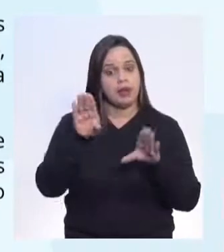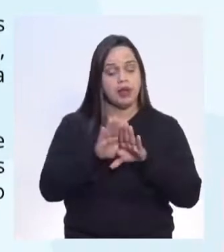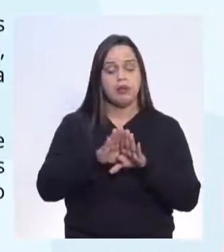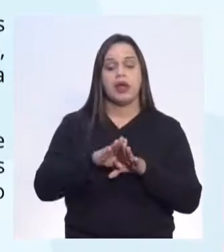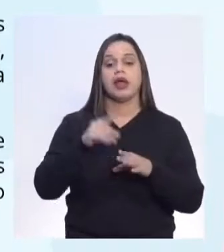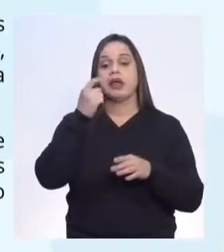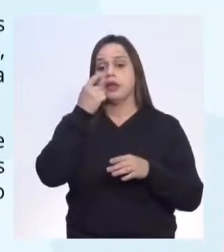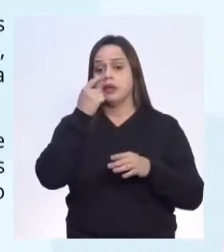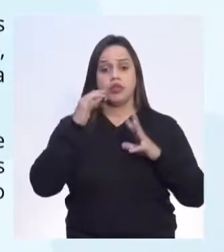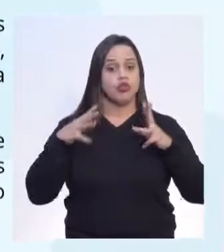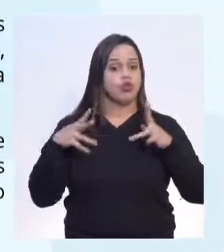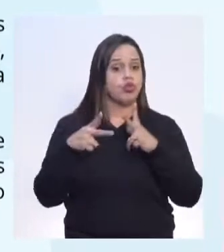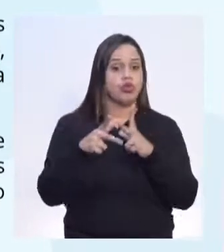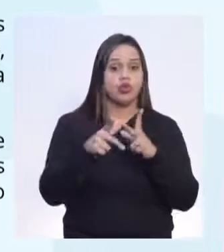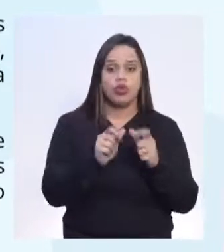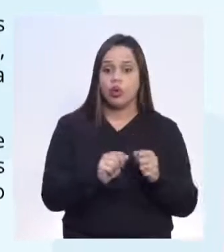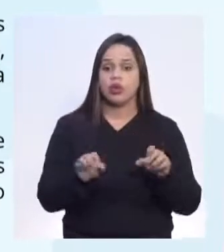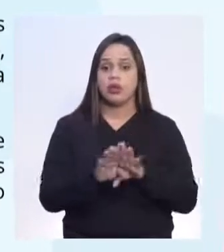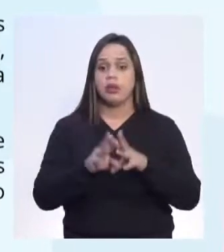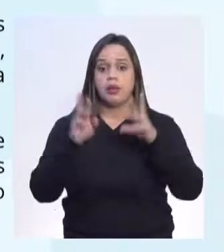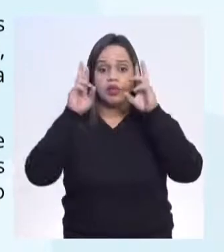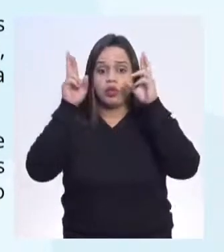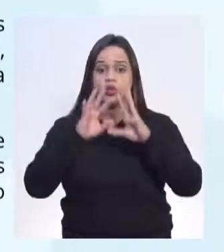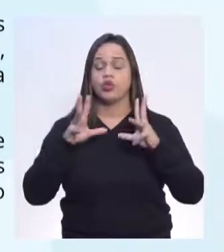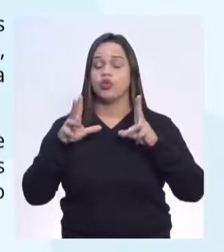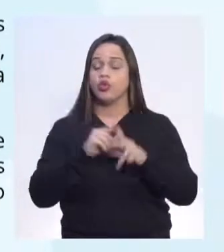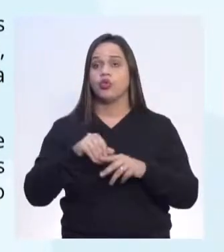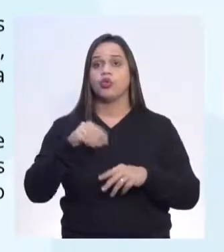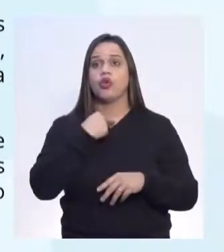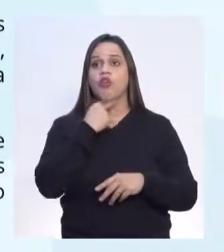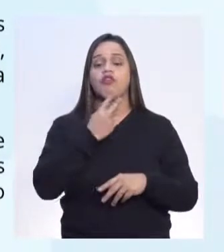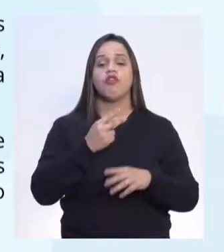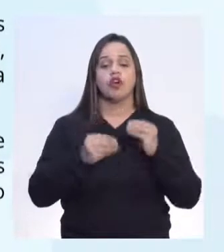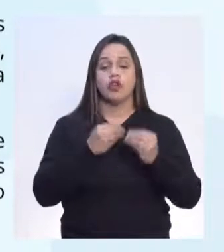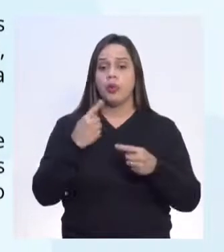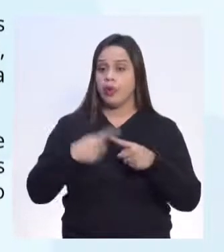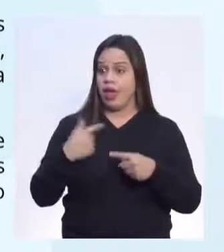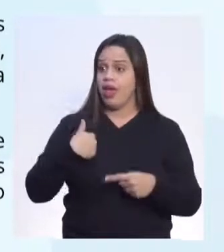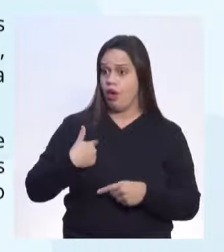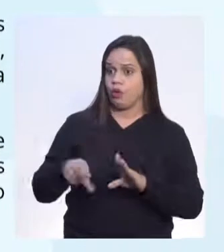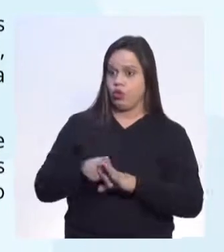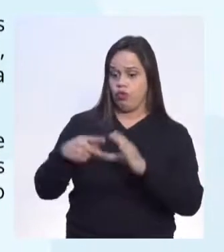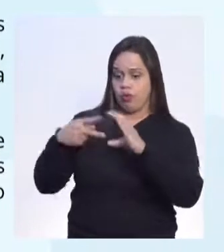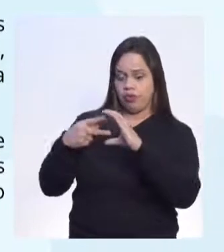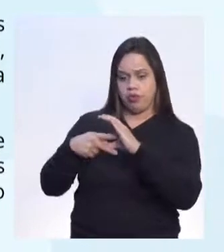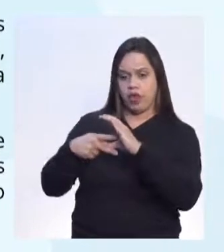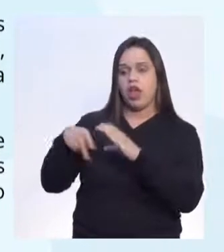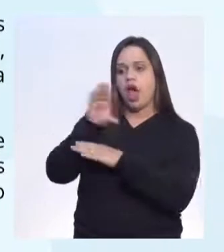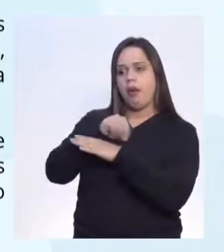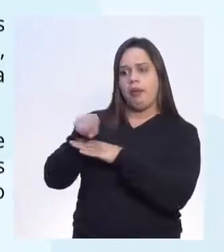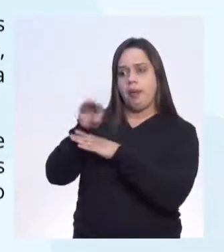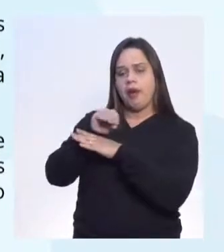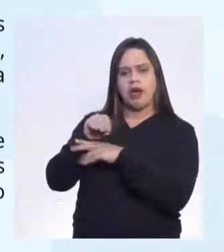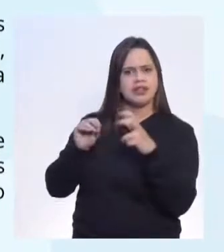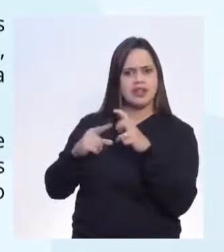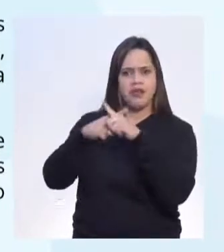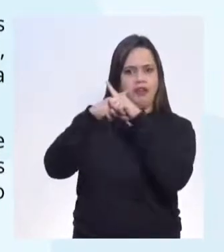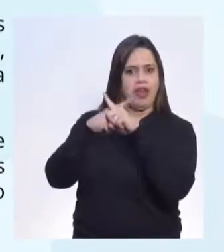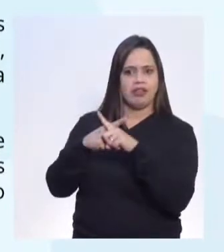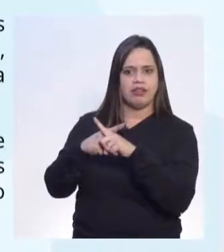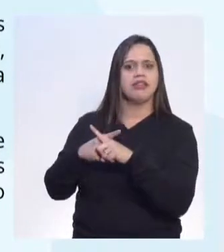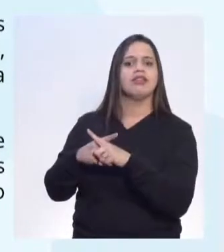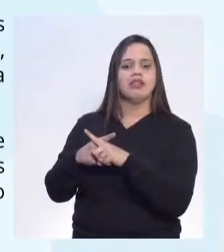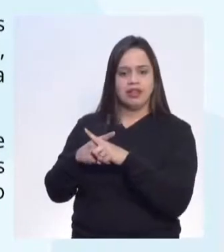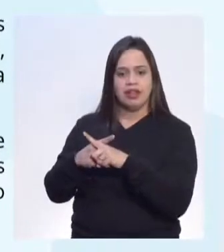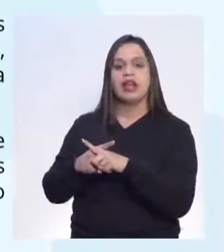gravar aquele podcast, eu ensaiei pelo menos umas 5 vezes, porque se eu ficar atropelando muito ali, eu me sinto mal. E